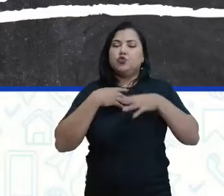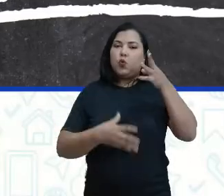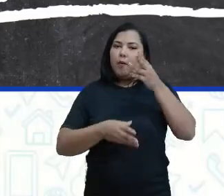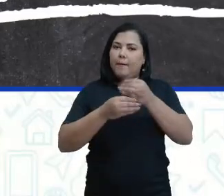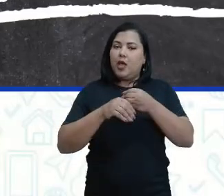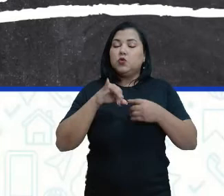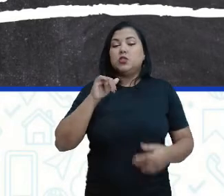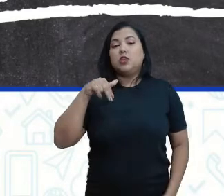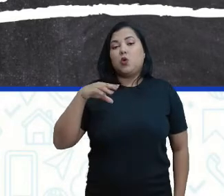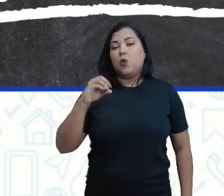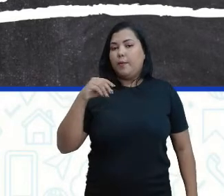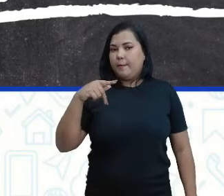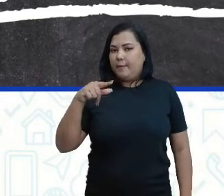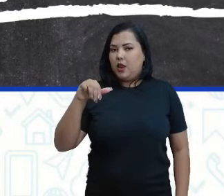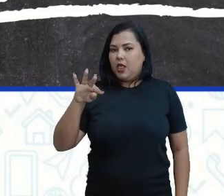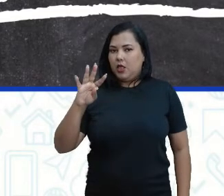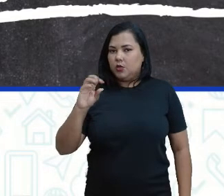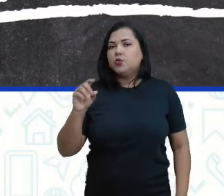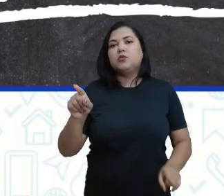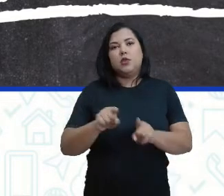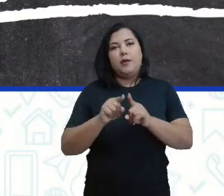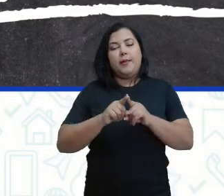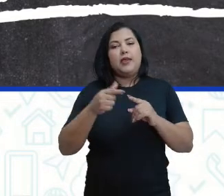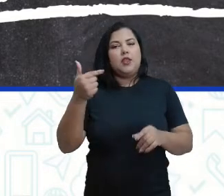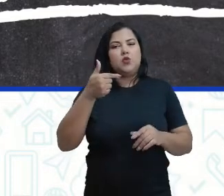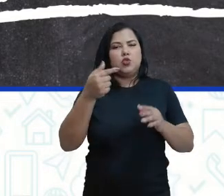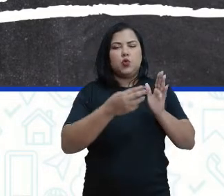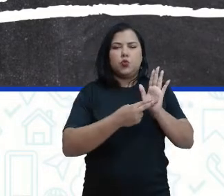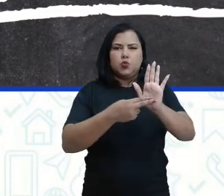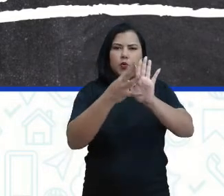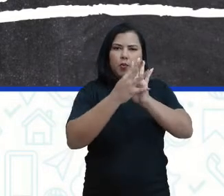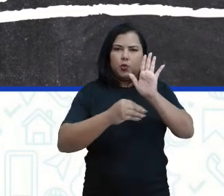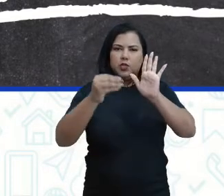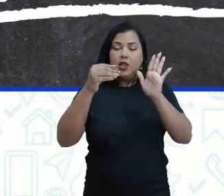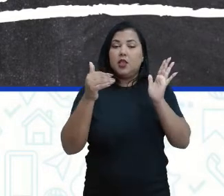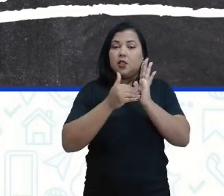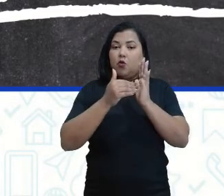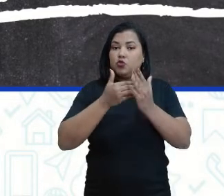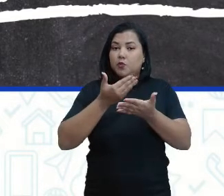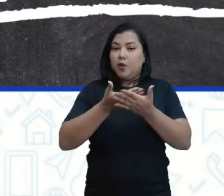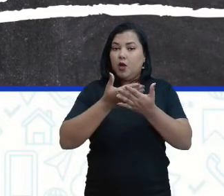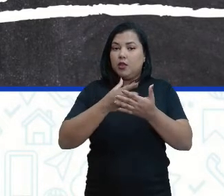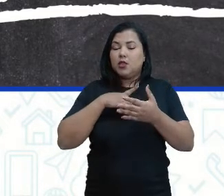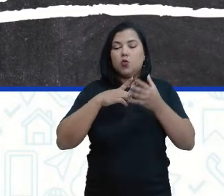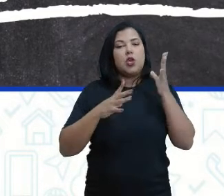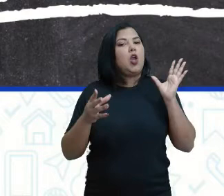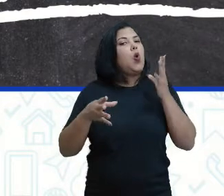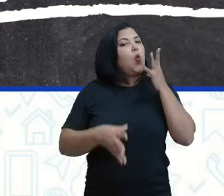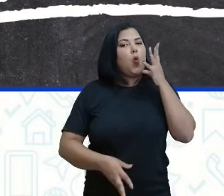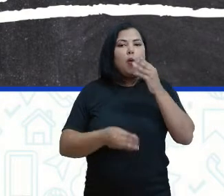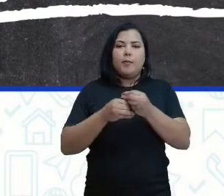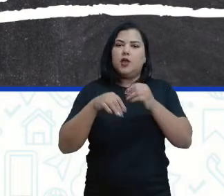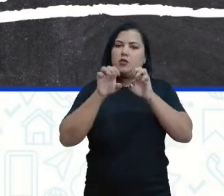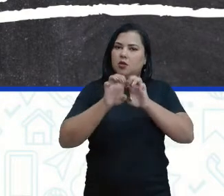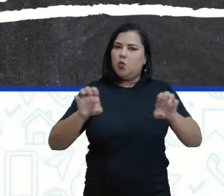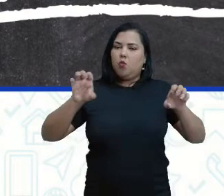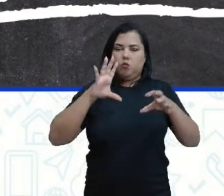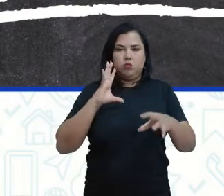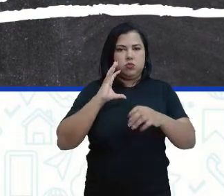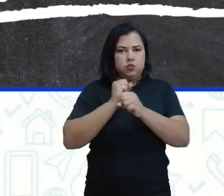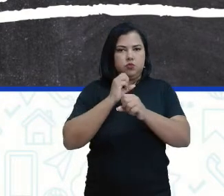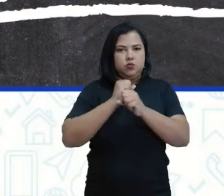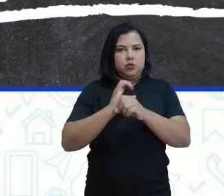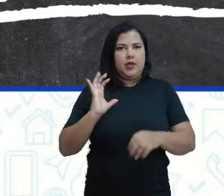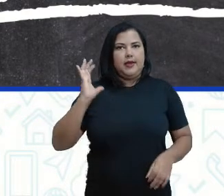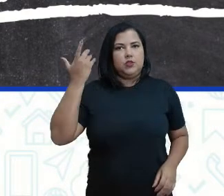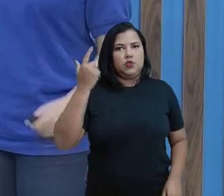na próxima aula a gente vai trazer esse segundo modelo e na última aula a gente vai trazer o modelo completo de resolução de equação, que é aquele que